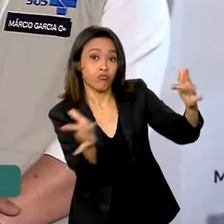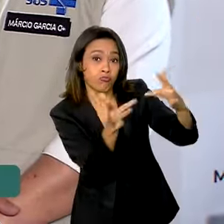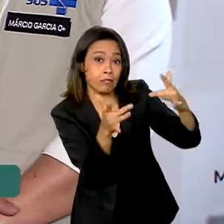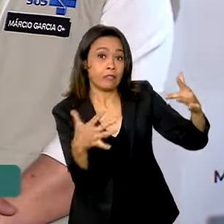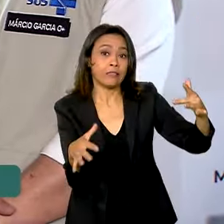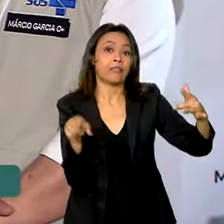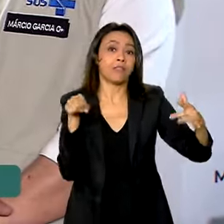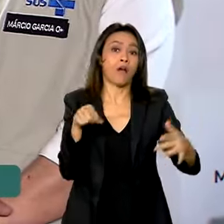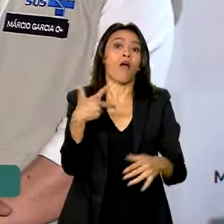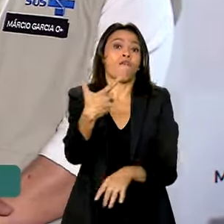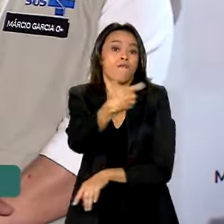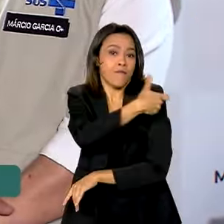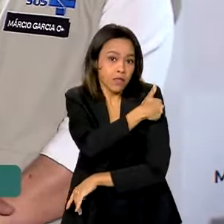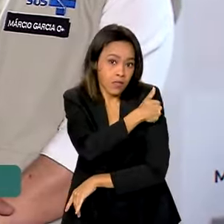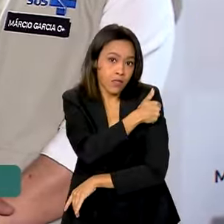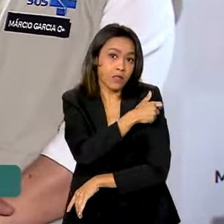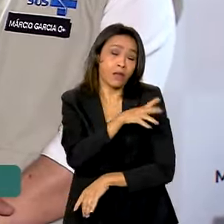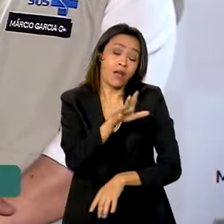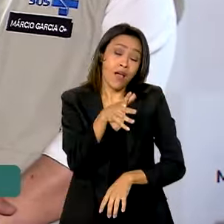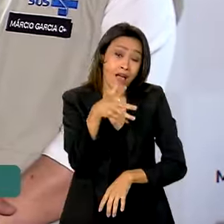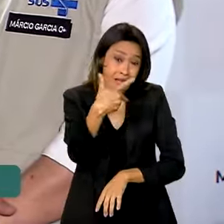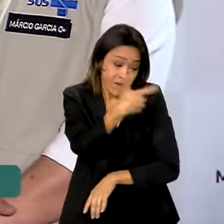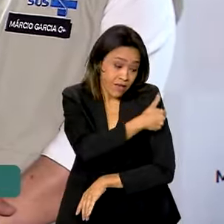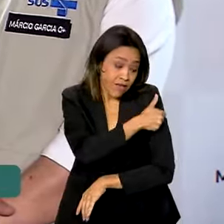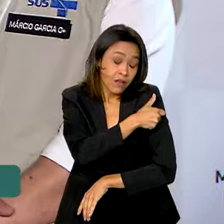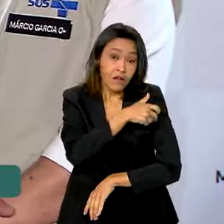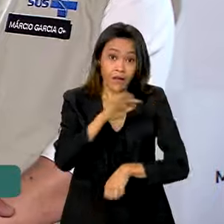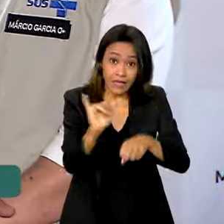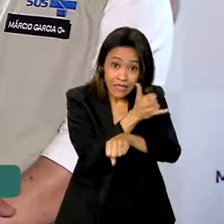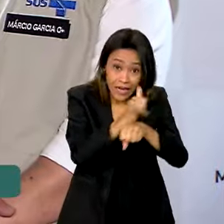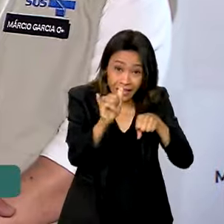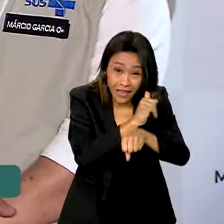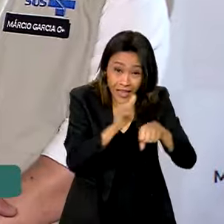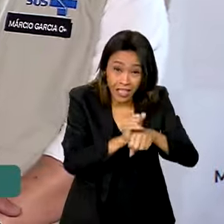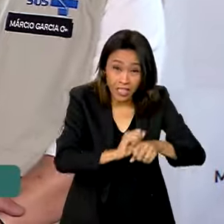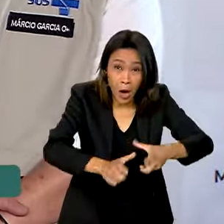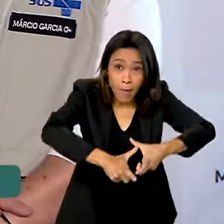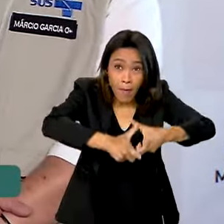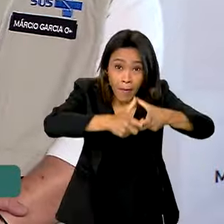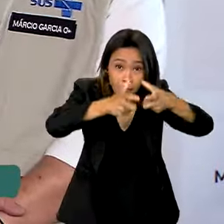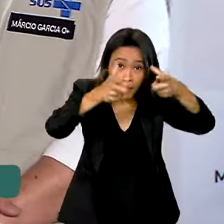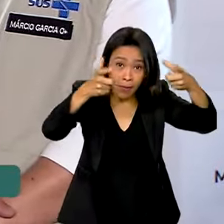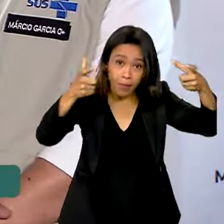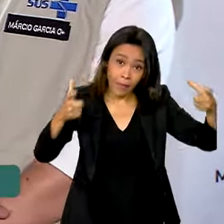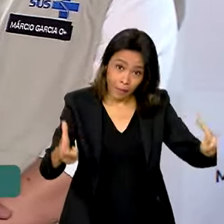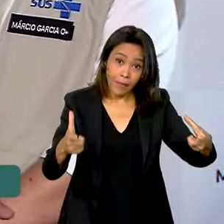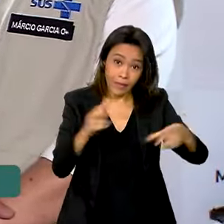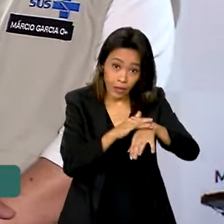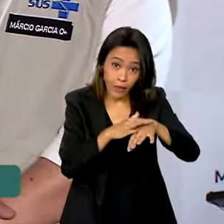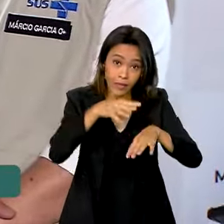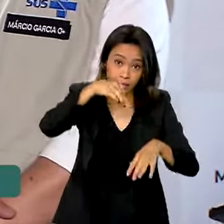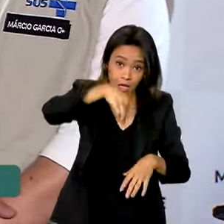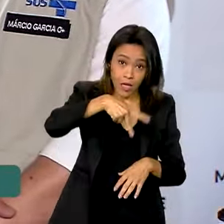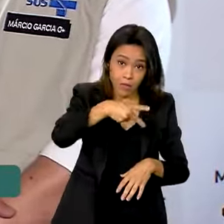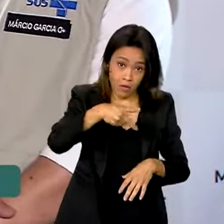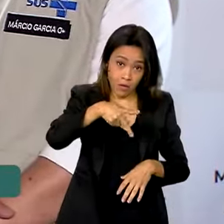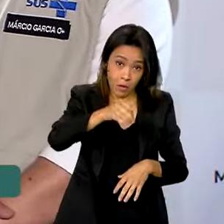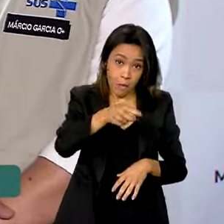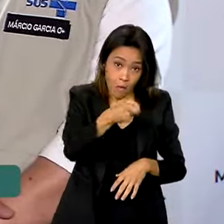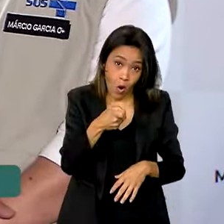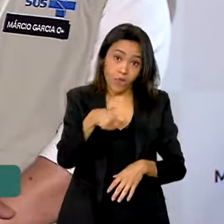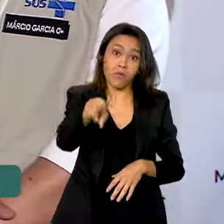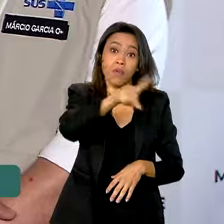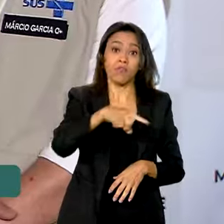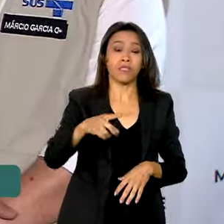vacinação nunca será uma estratégia em massa para a Mpox, tá? Só porque isso é importante dizer para que a população não se